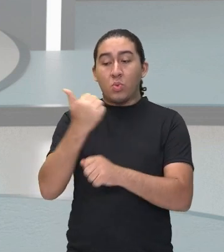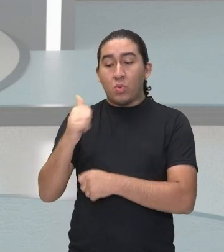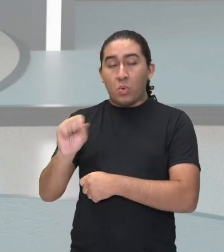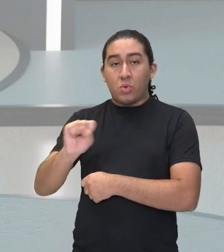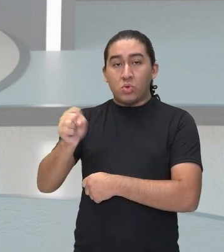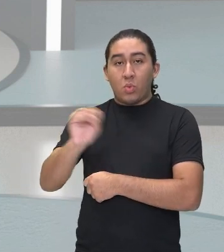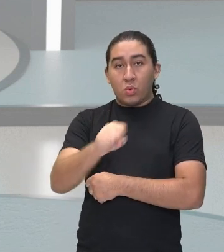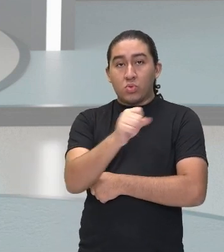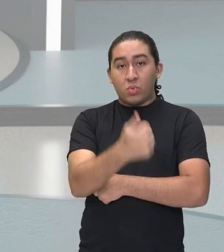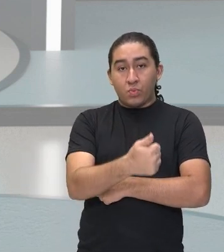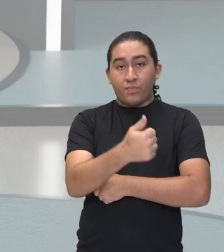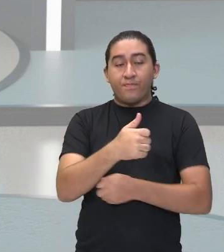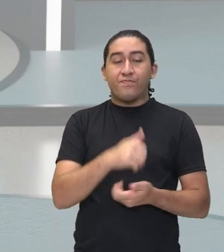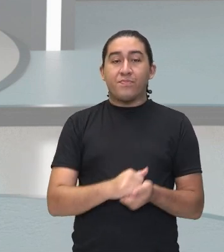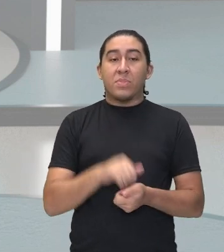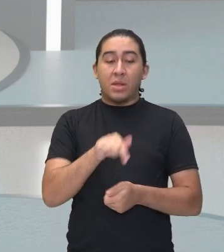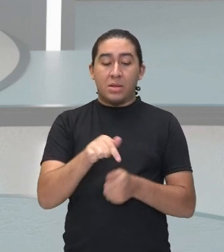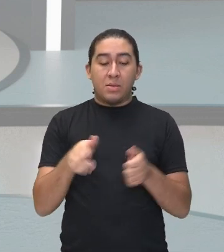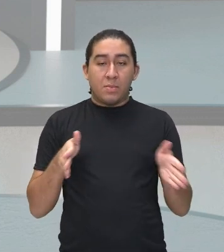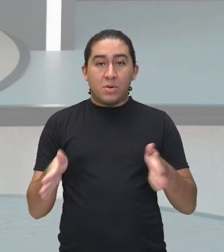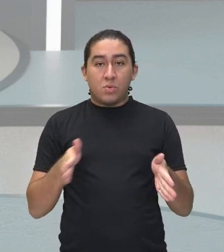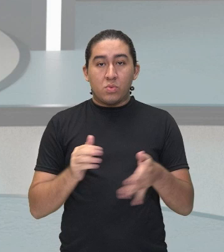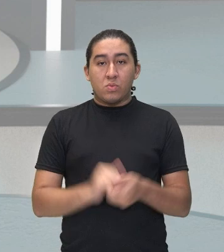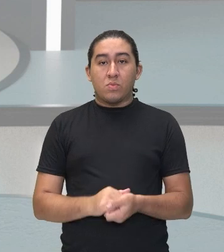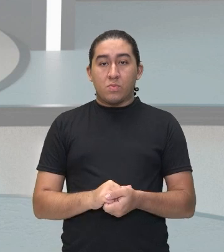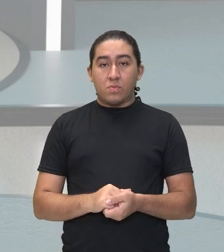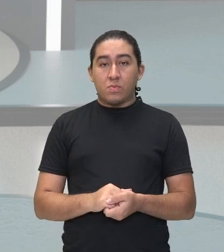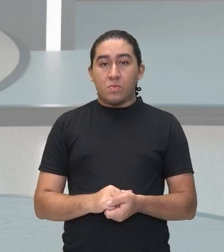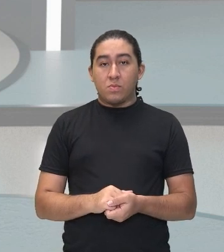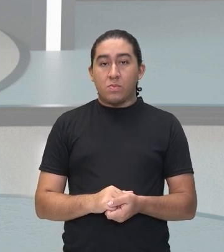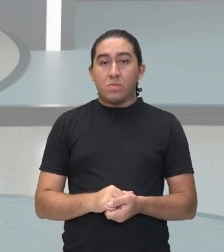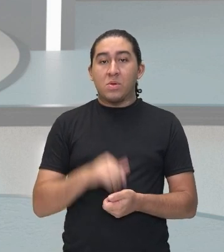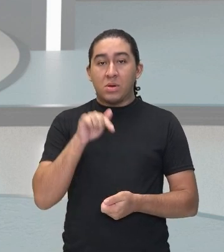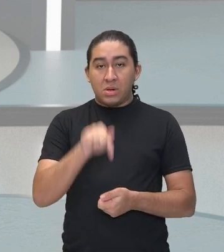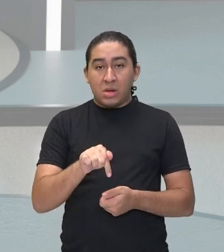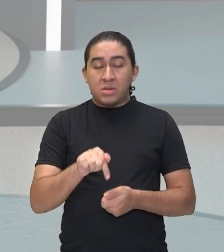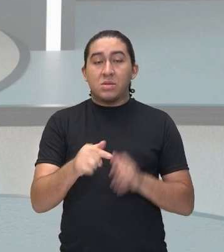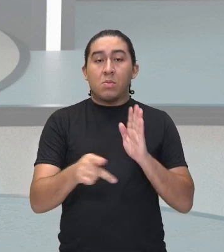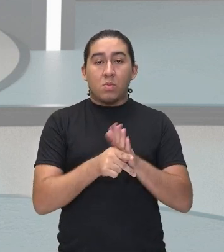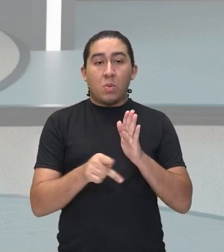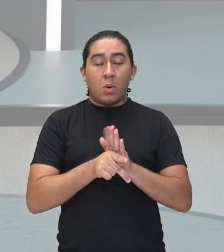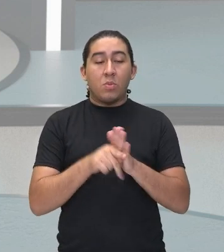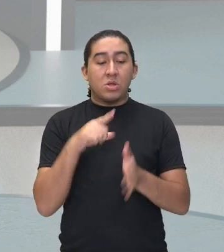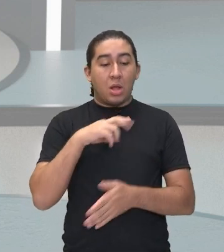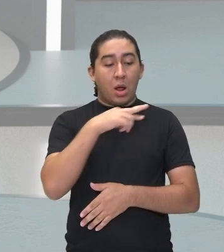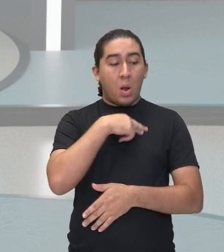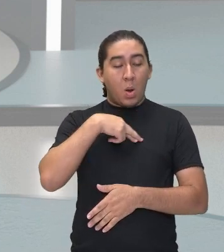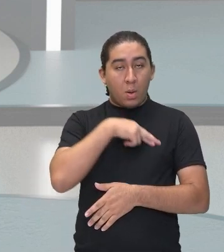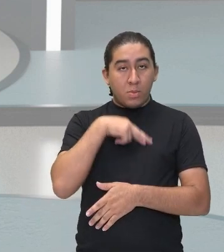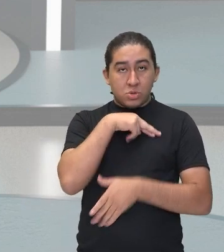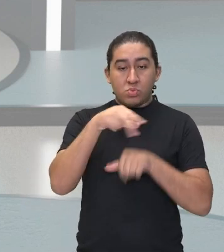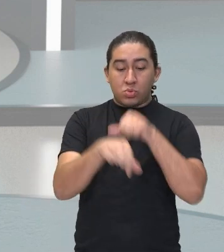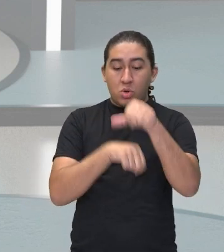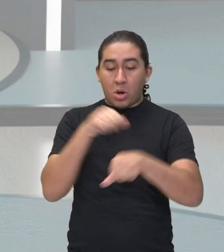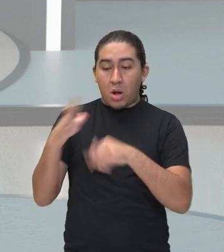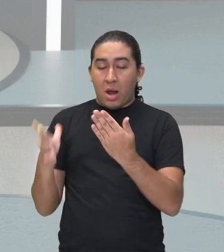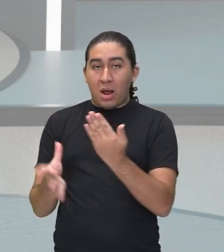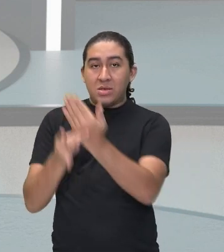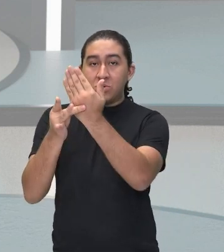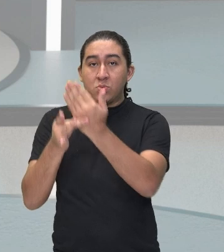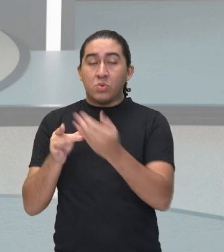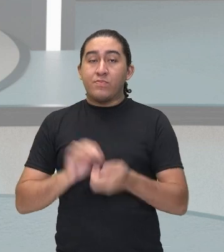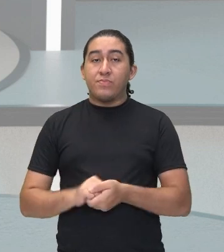1881. Durante o período dessa passagem do romantismo para o realismo, o